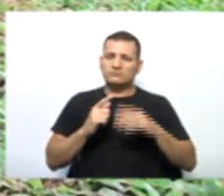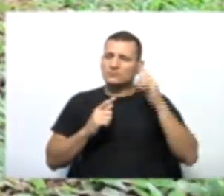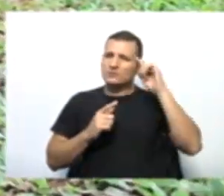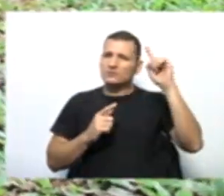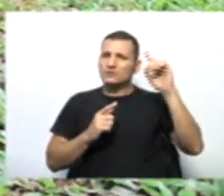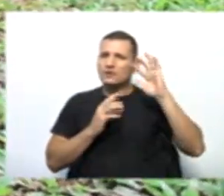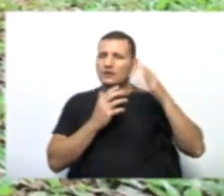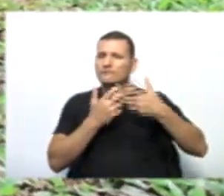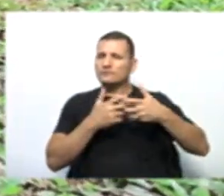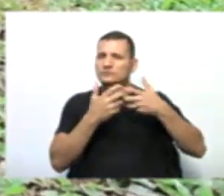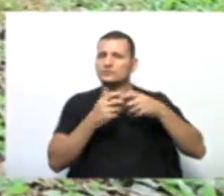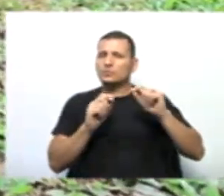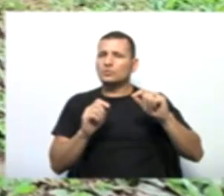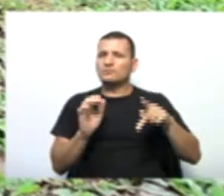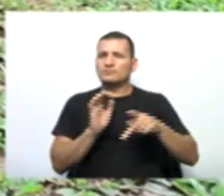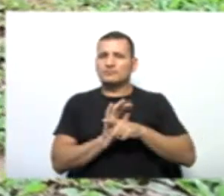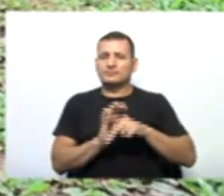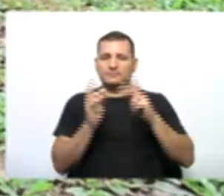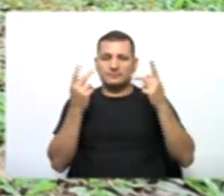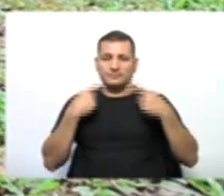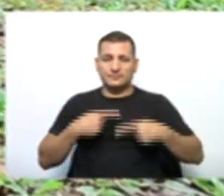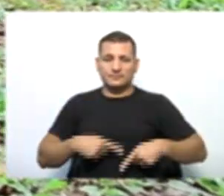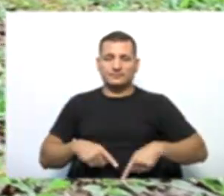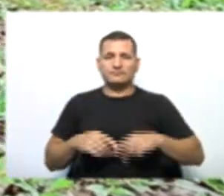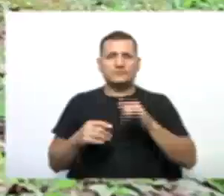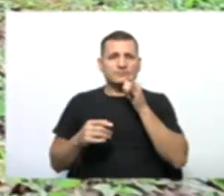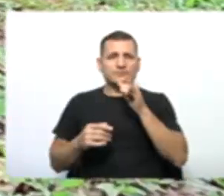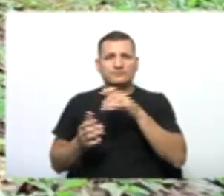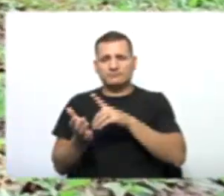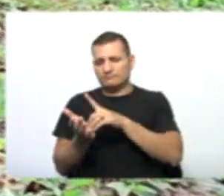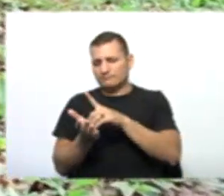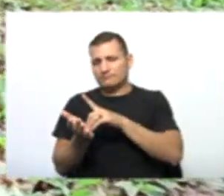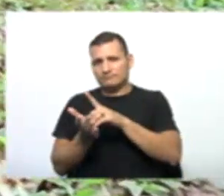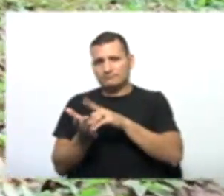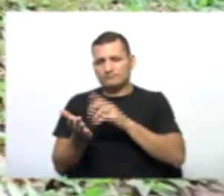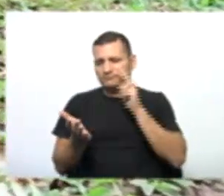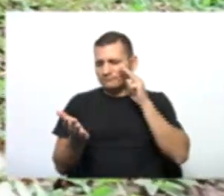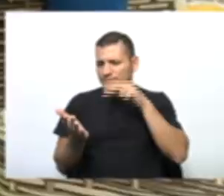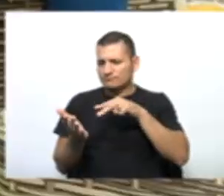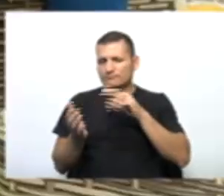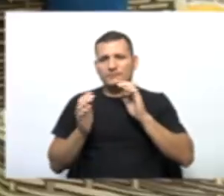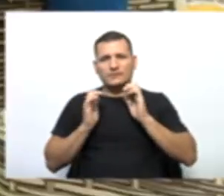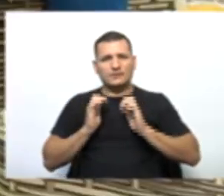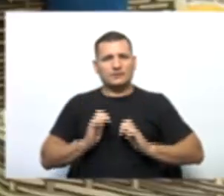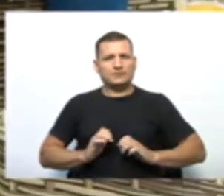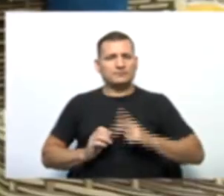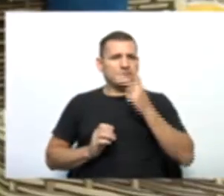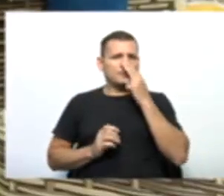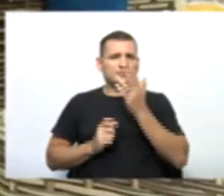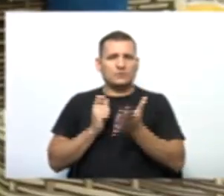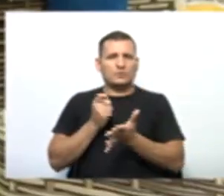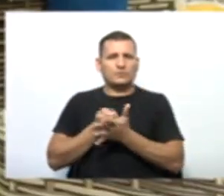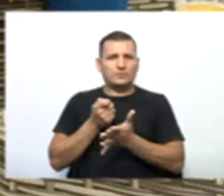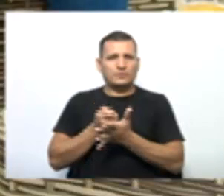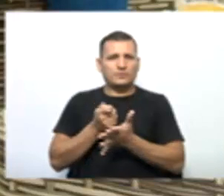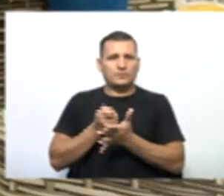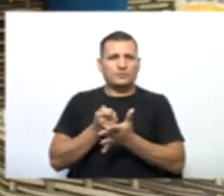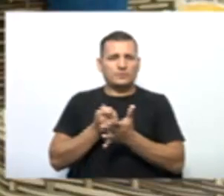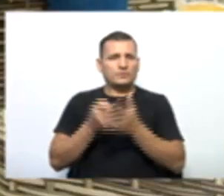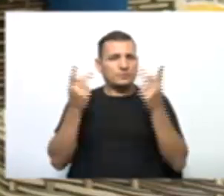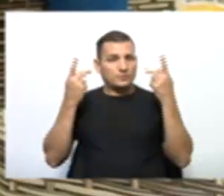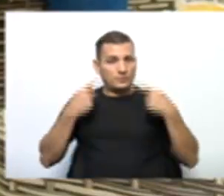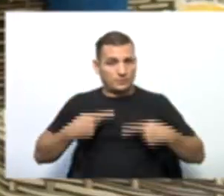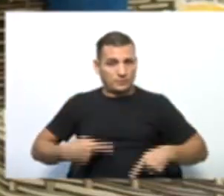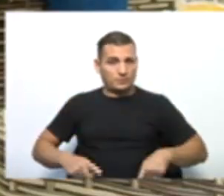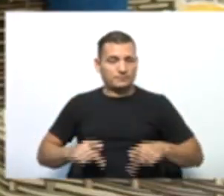é próprio do ser humano. É isso que, se você fosse pegar no dicionário, você encontra a ética como as obrigações do homem.